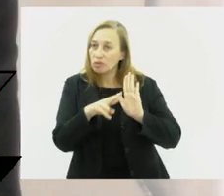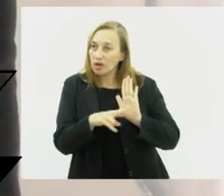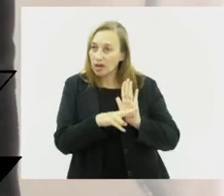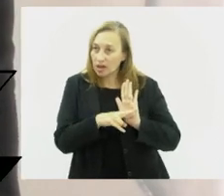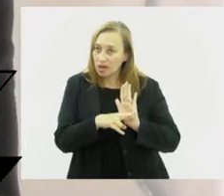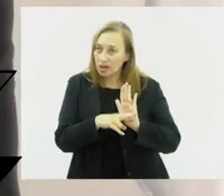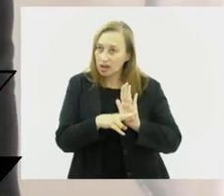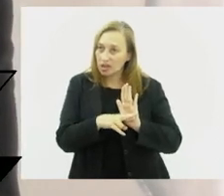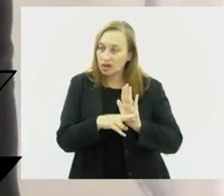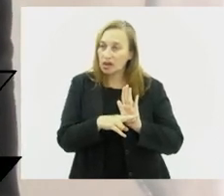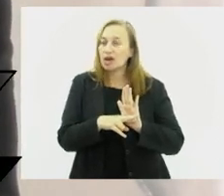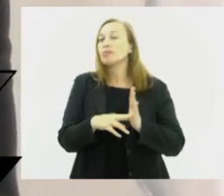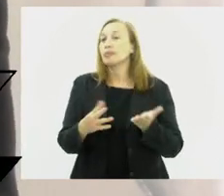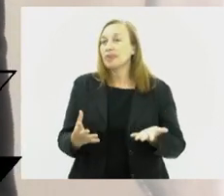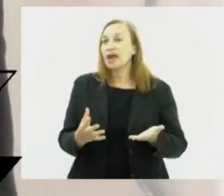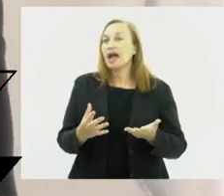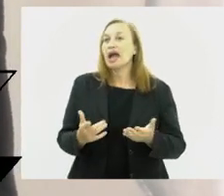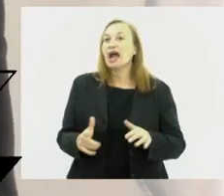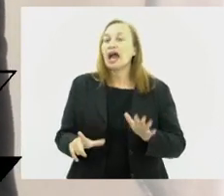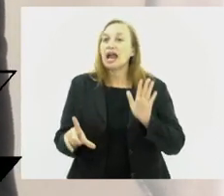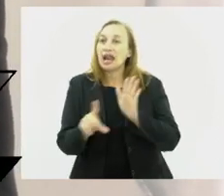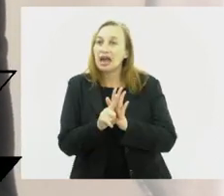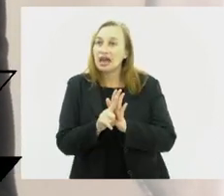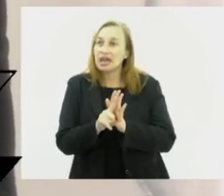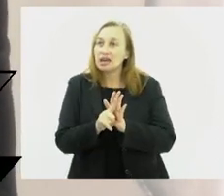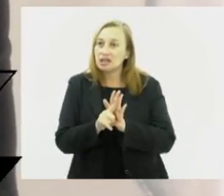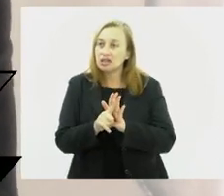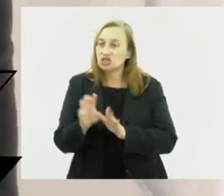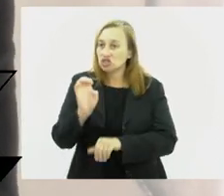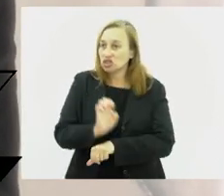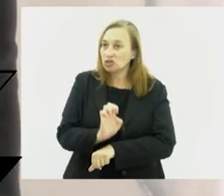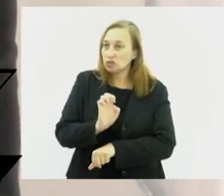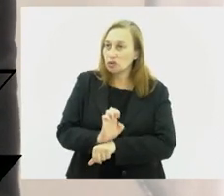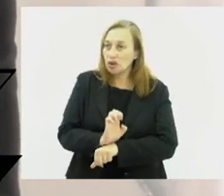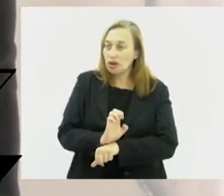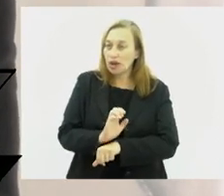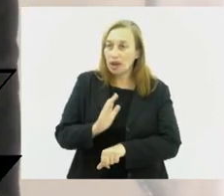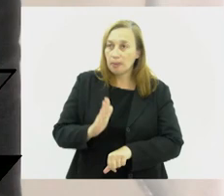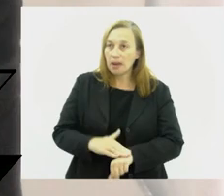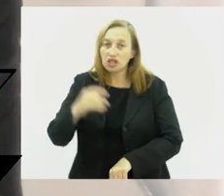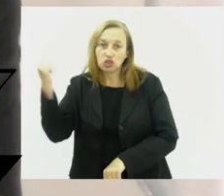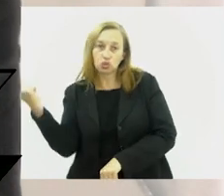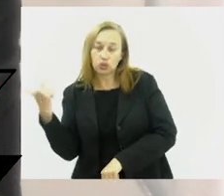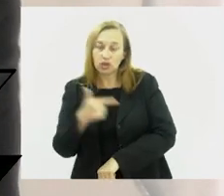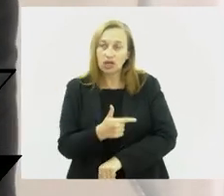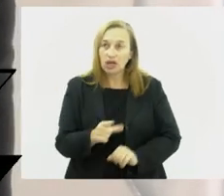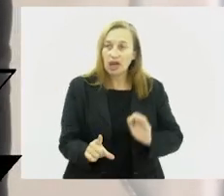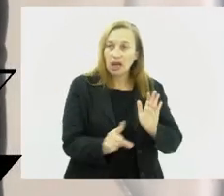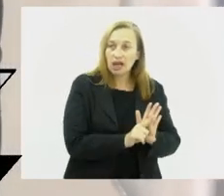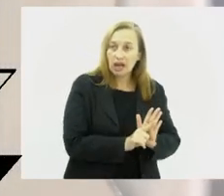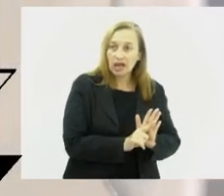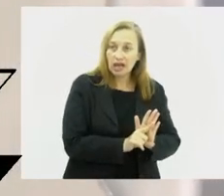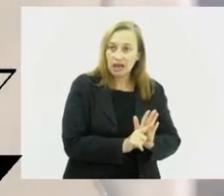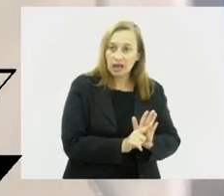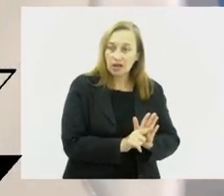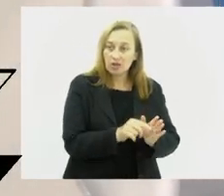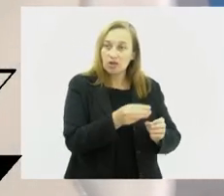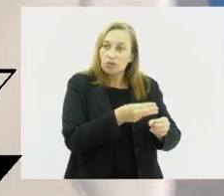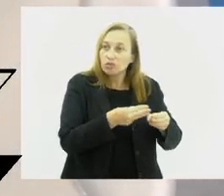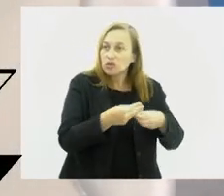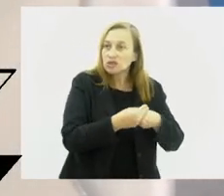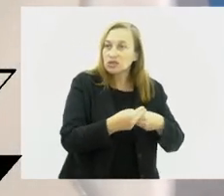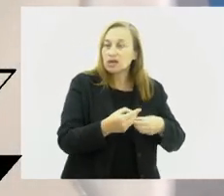é superior a qualquer norma municipal. A gente pode criar, fruto dessa audiência, normas gerais, ainda que cada